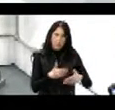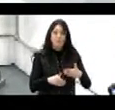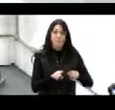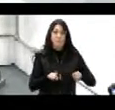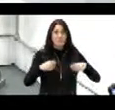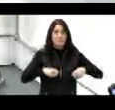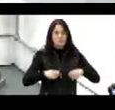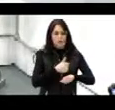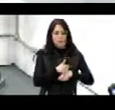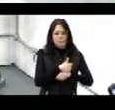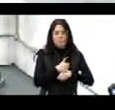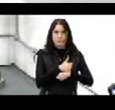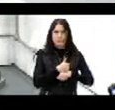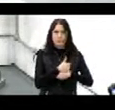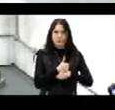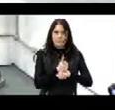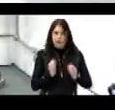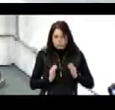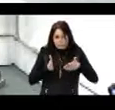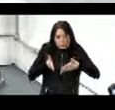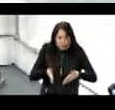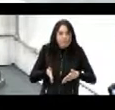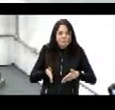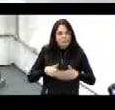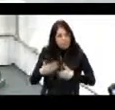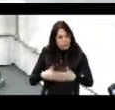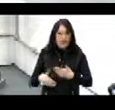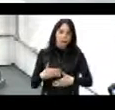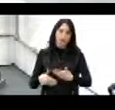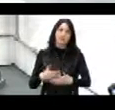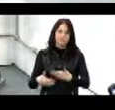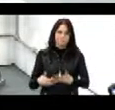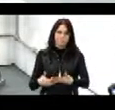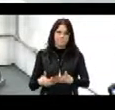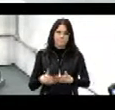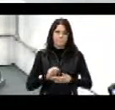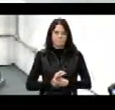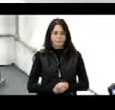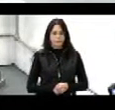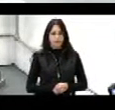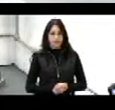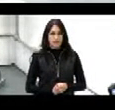especificidade e o acesso e as adaptações necessárias para elas.